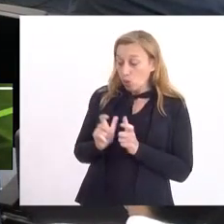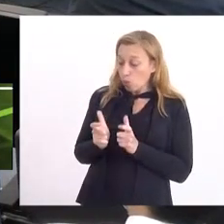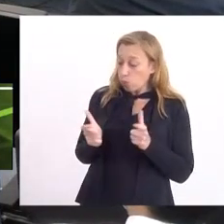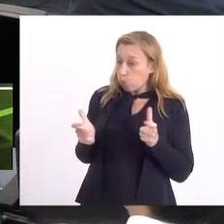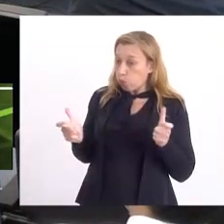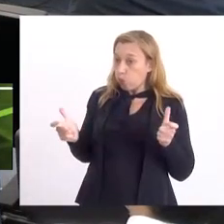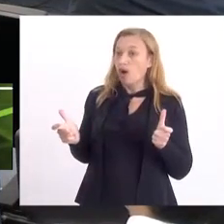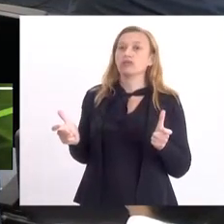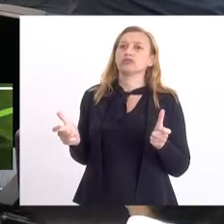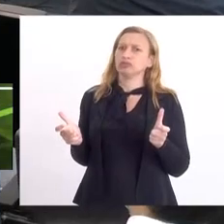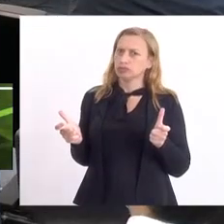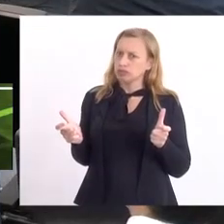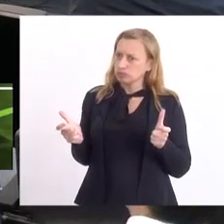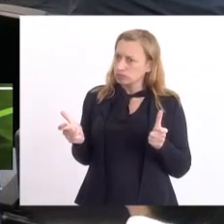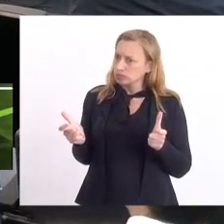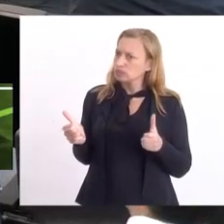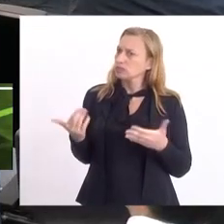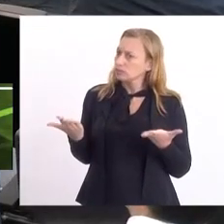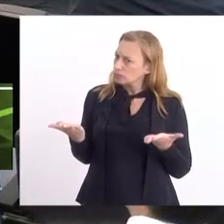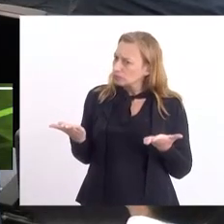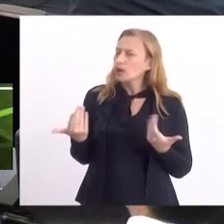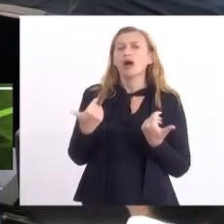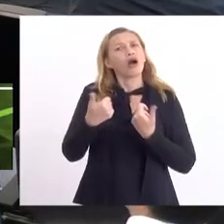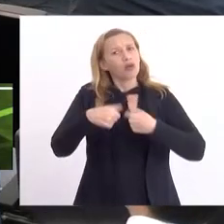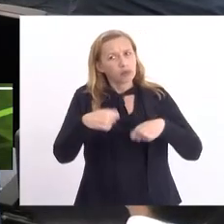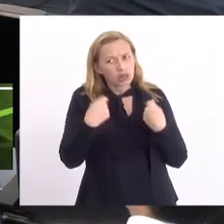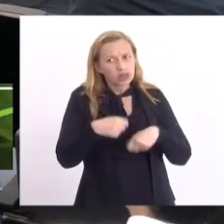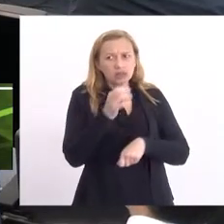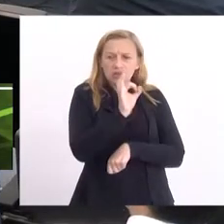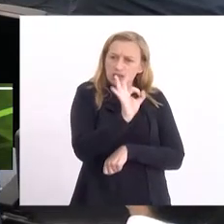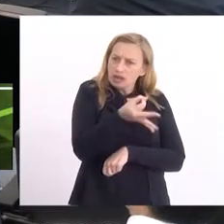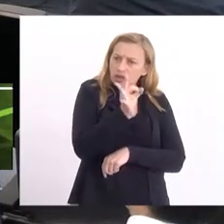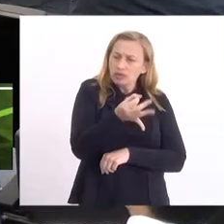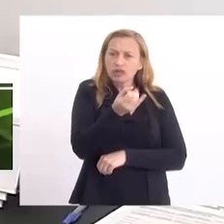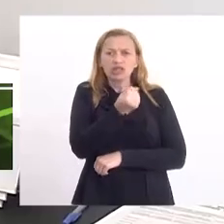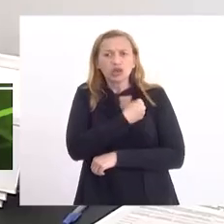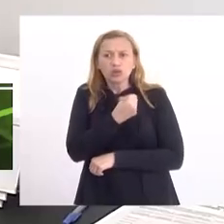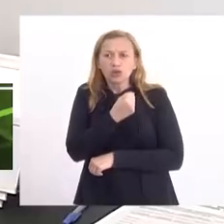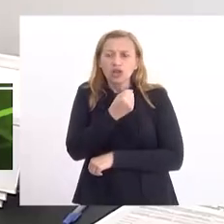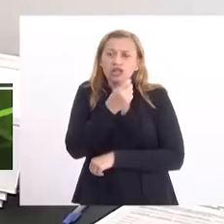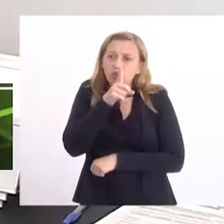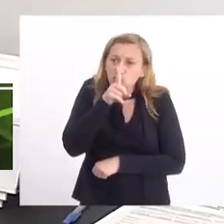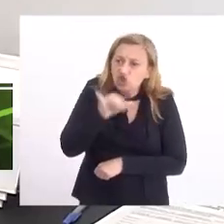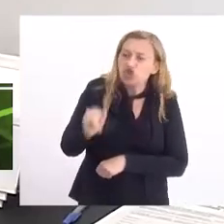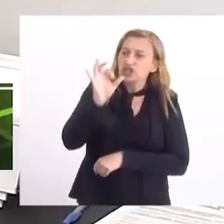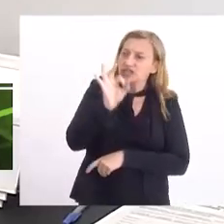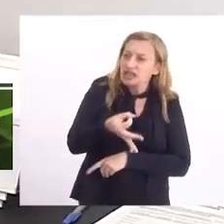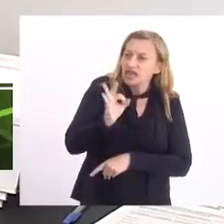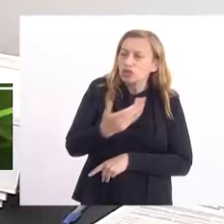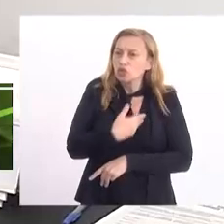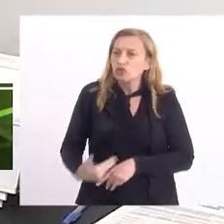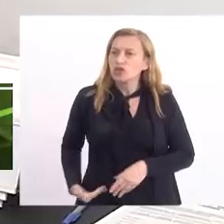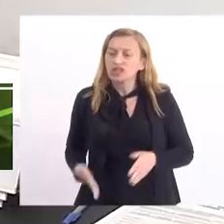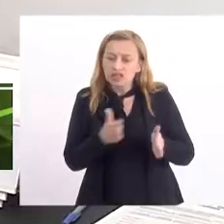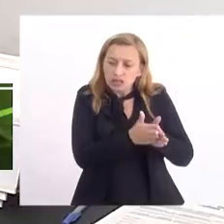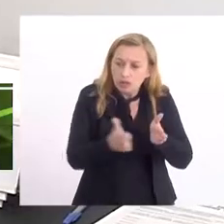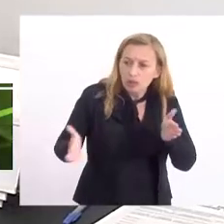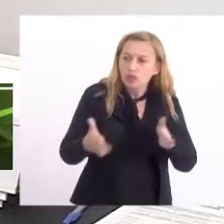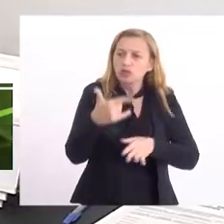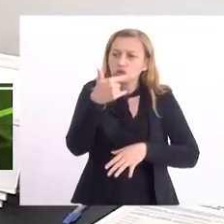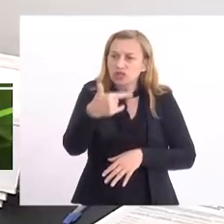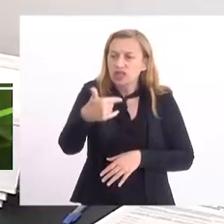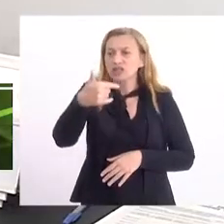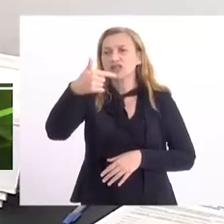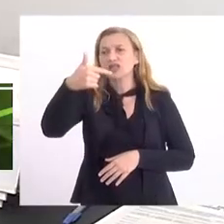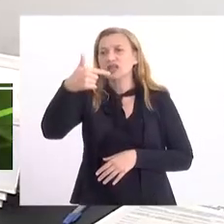só está aumentando. Então, a gente precisa, de fato, ter uma data do governo. Olha só, esse processo dos 235,